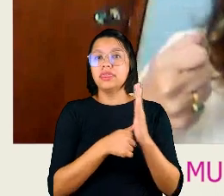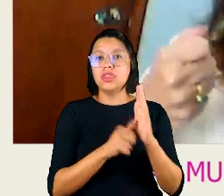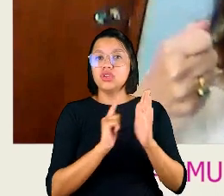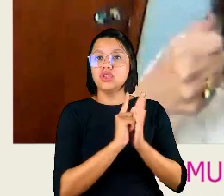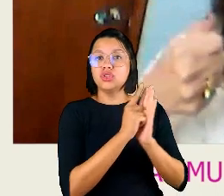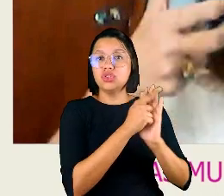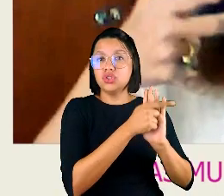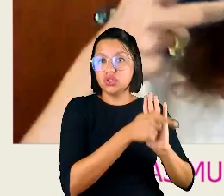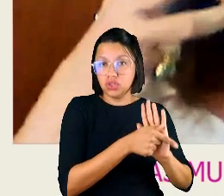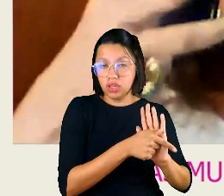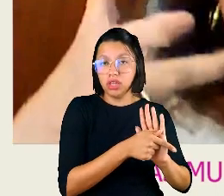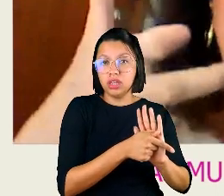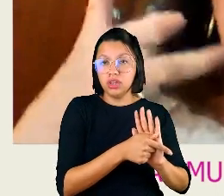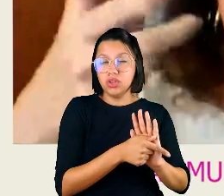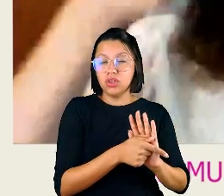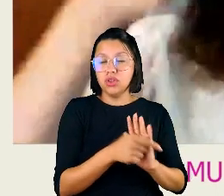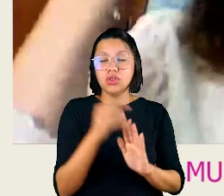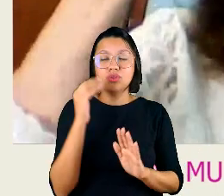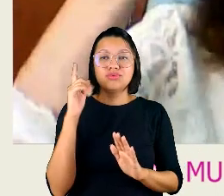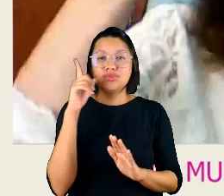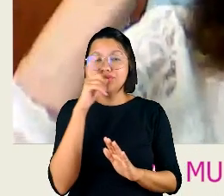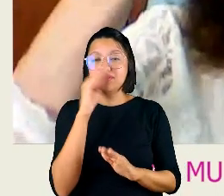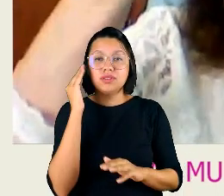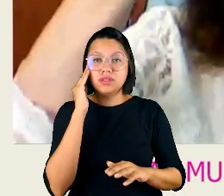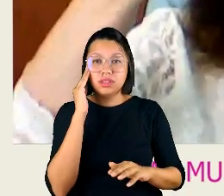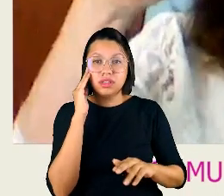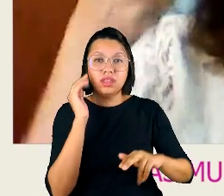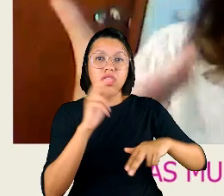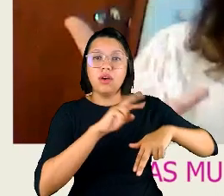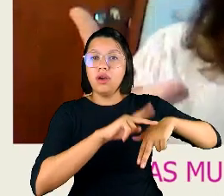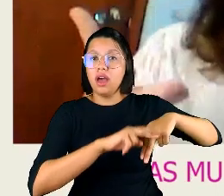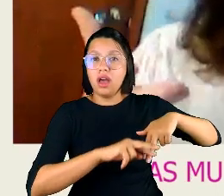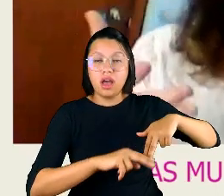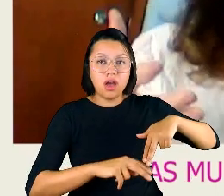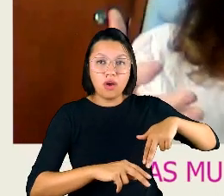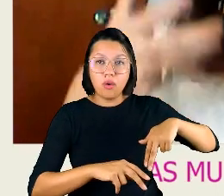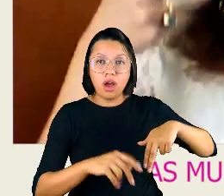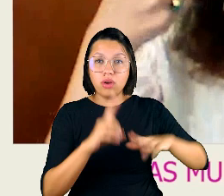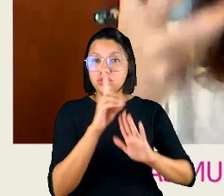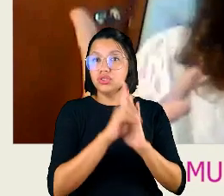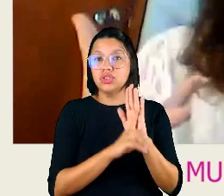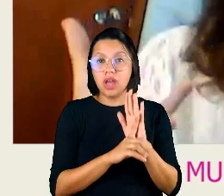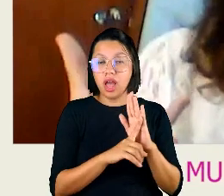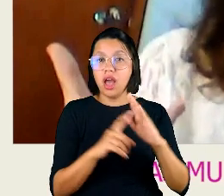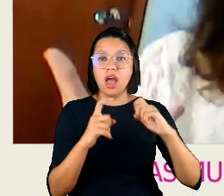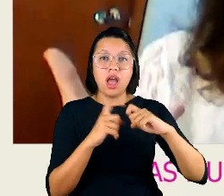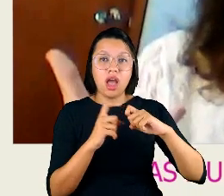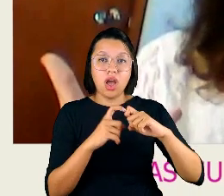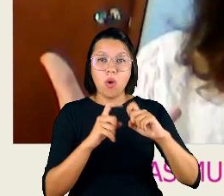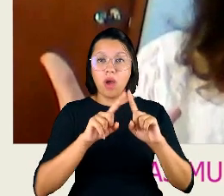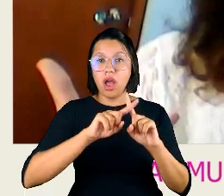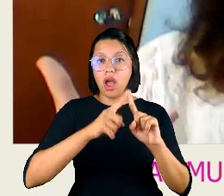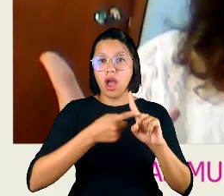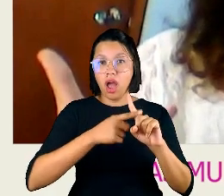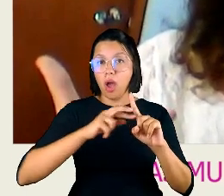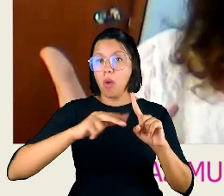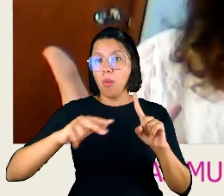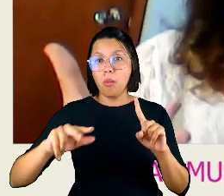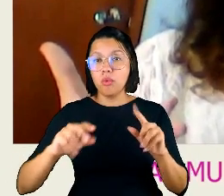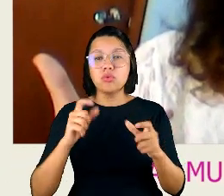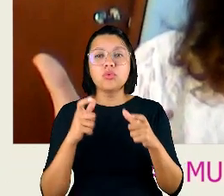orientação sexual, fica difícil entender os direitos sexuais e reprodutivos, aonde nesses direitos